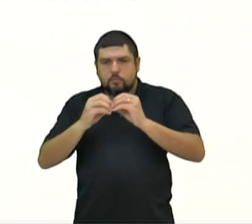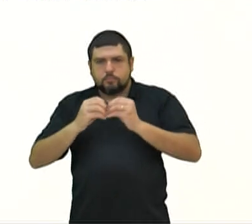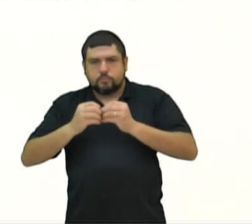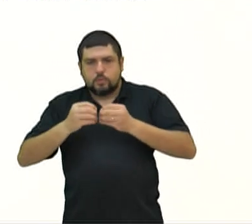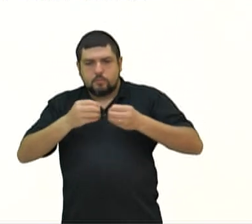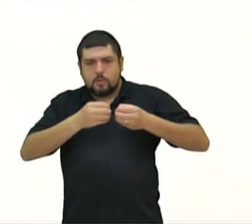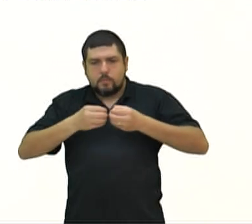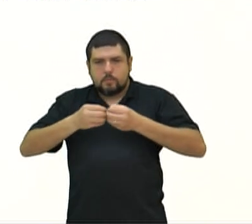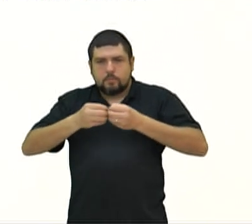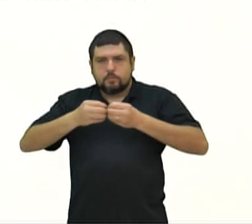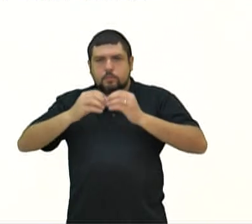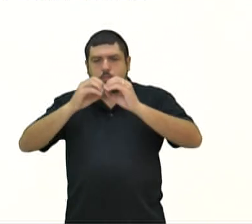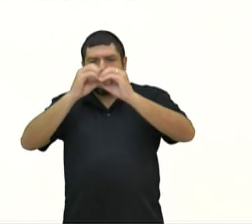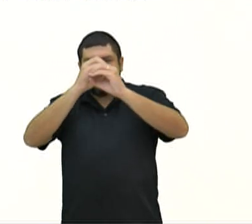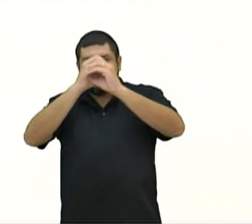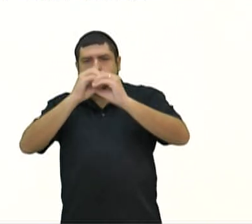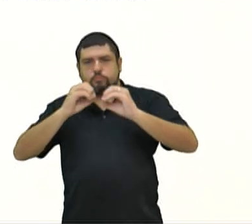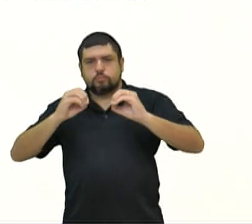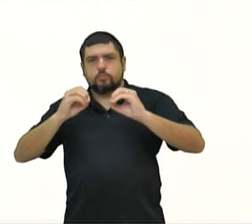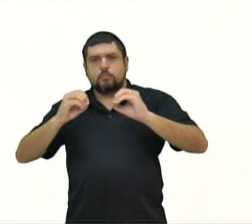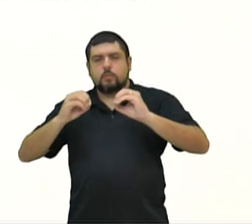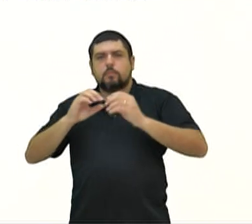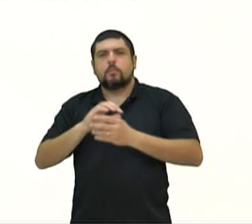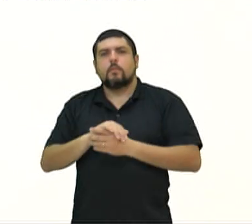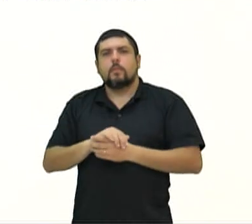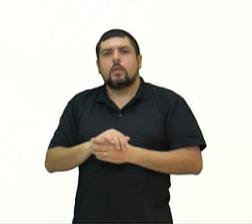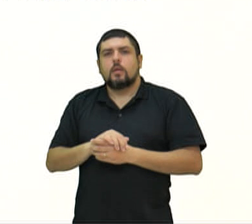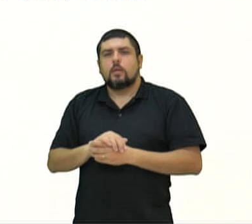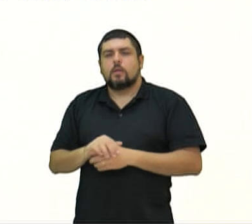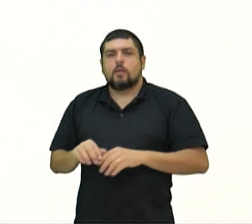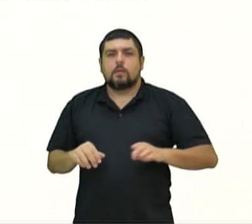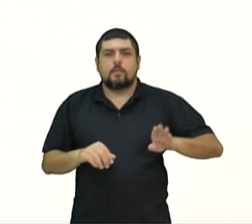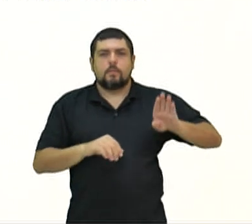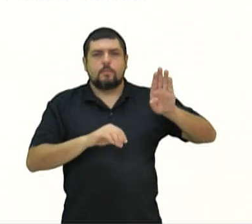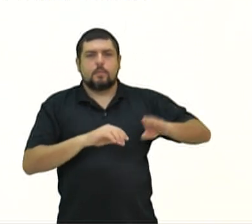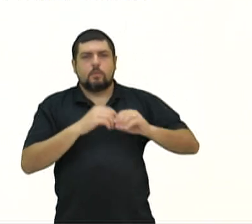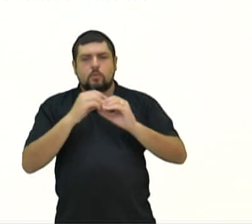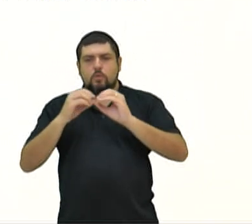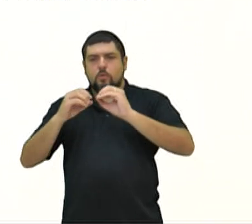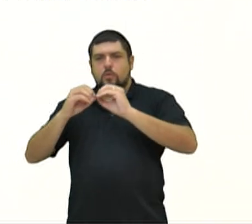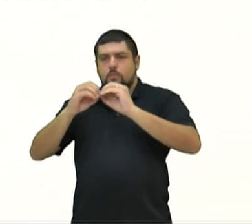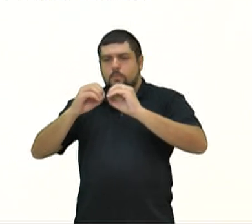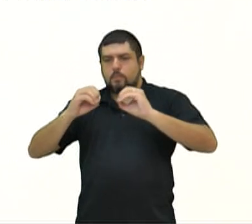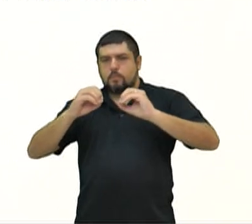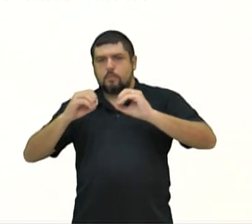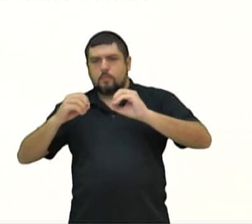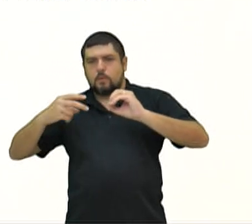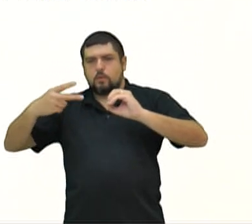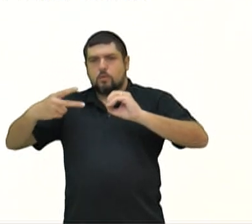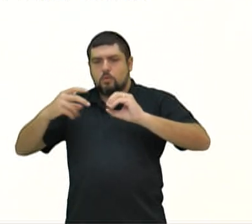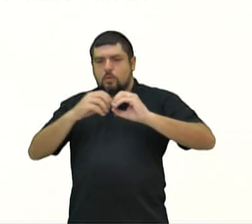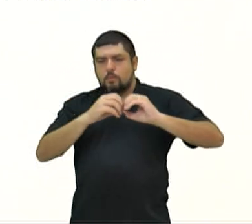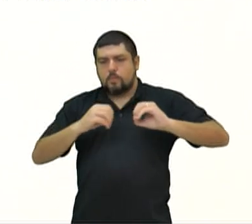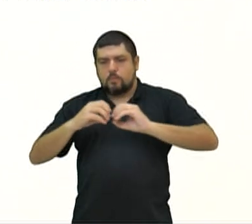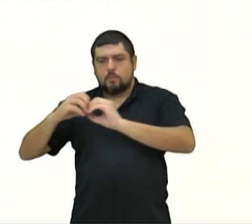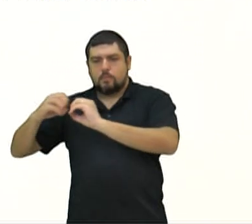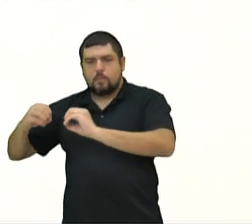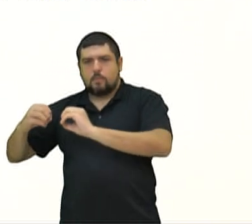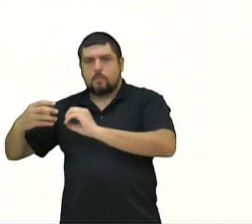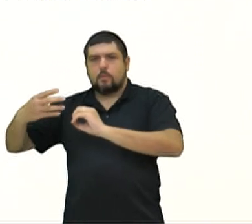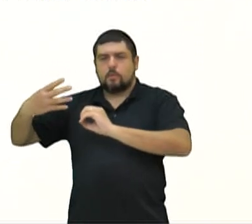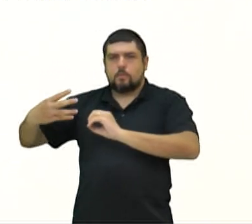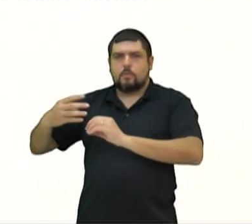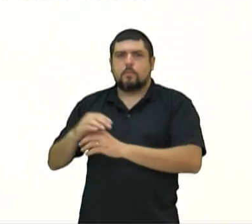2 espermátides. Letra B, a divisão de 2 espermatócitos secundários em 4 espermátides.